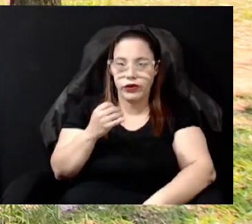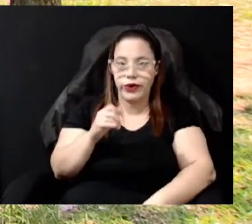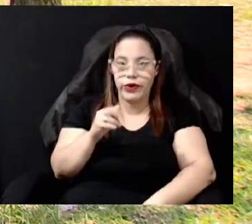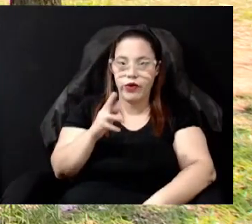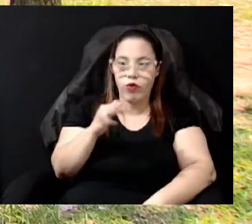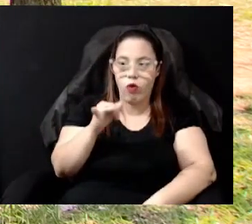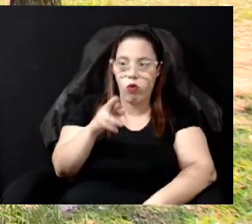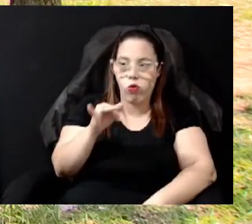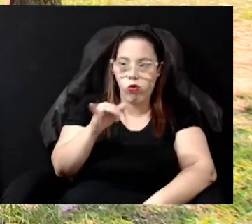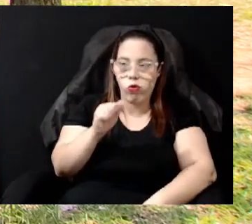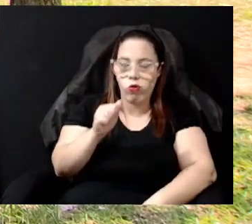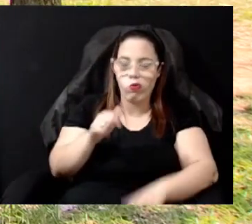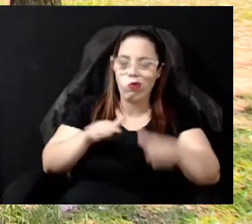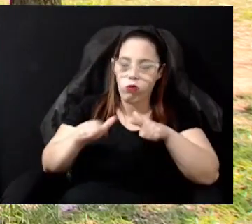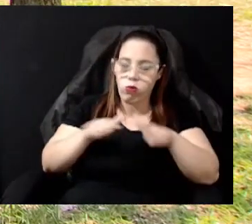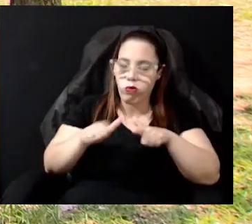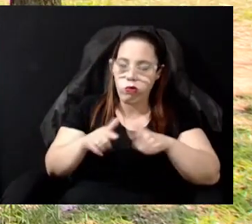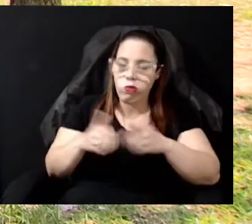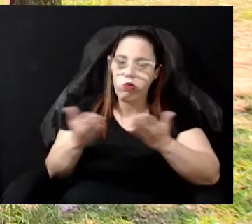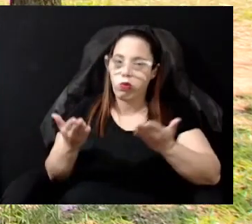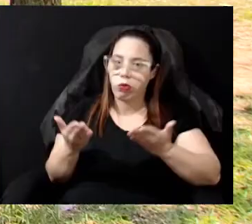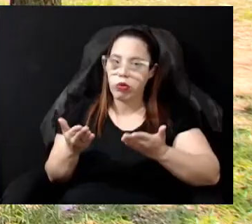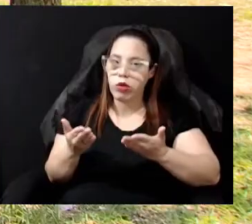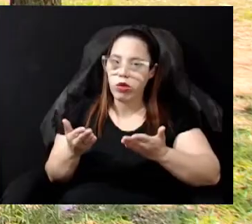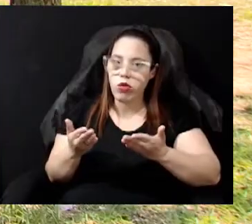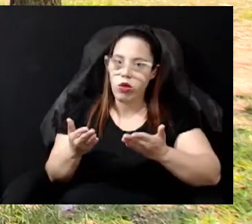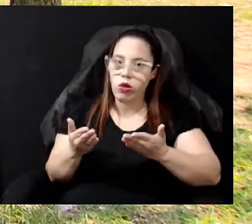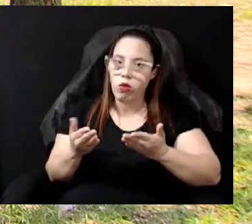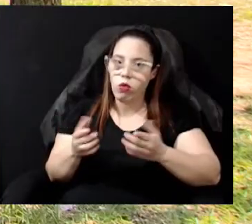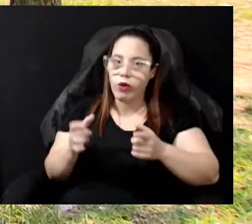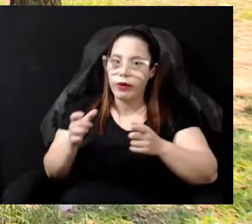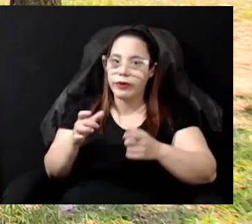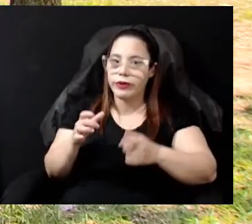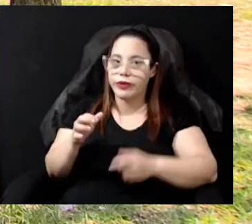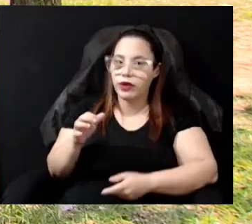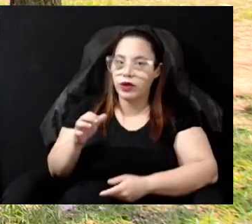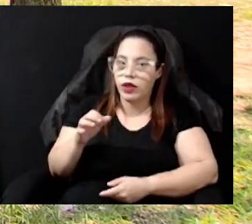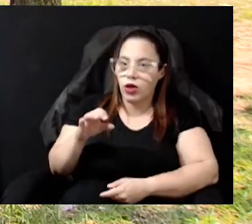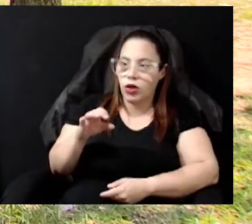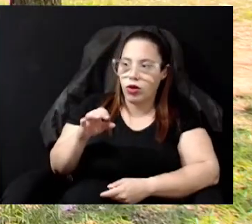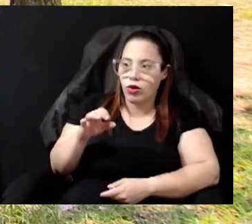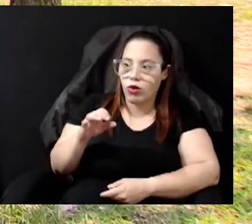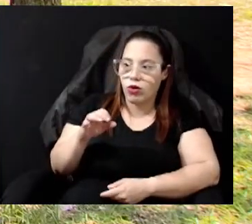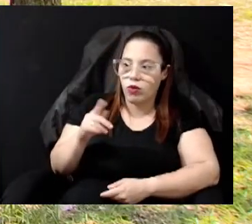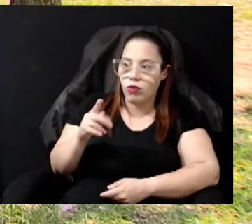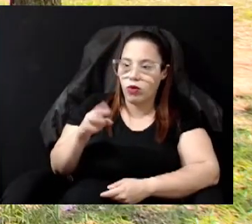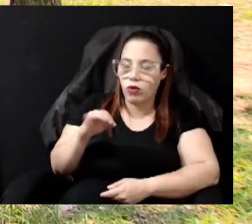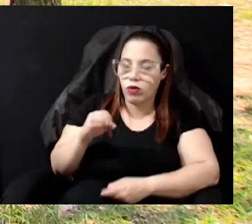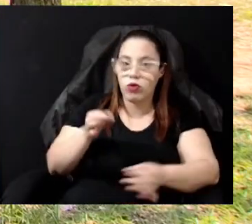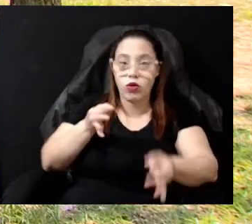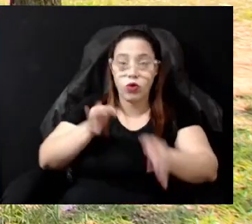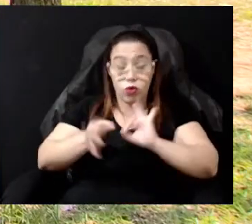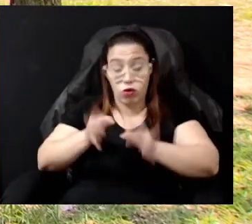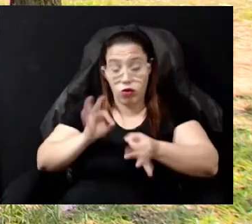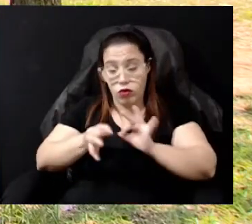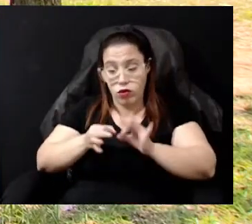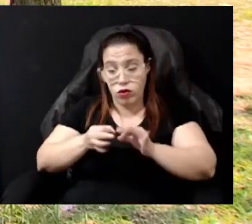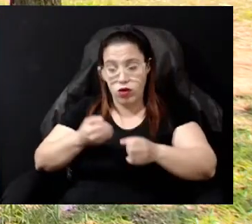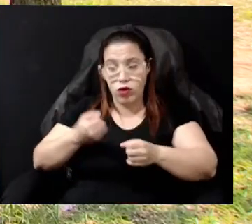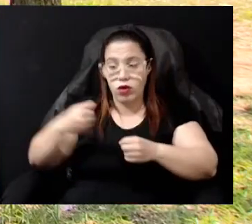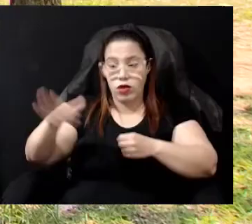para que, no caso, o pombo, né, a Columba lívia, seja realizado um controle para fazer a dispersão dessas aves em indústrias,